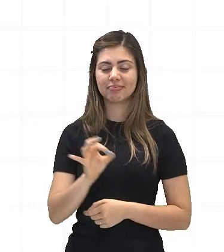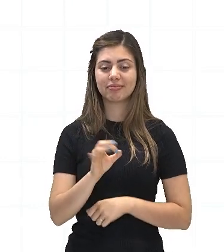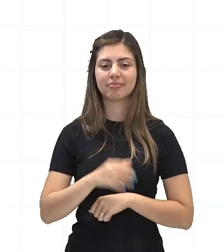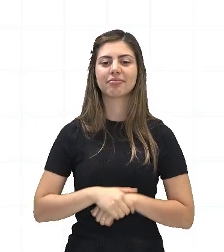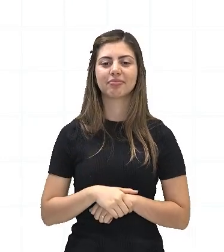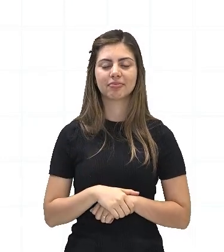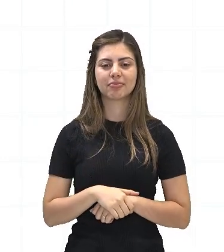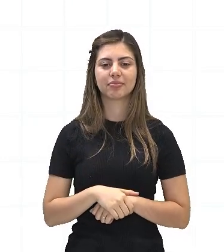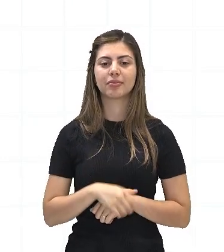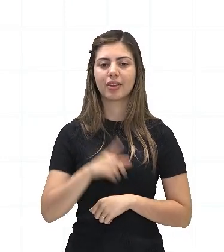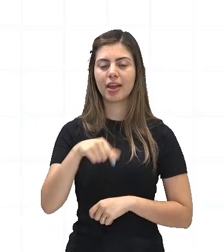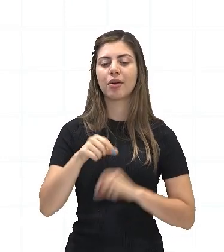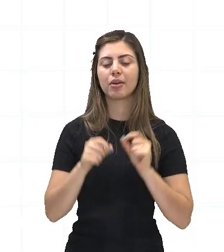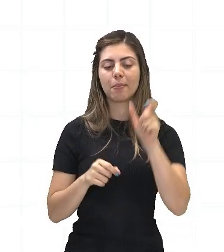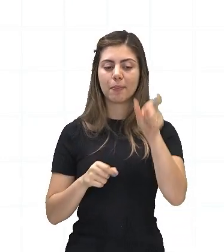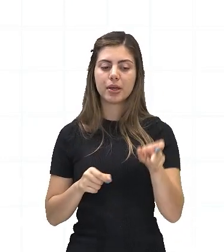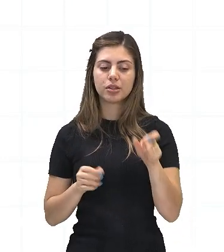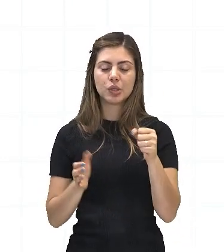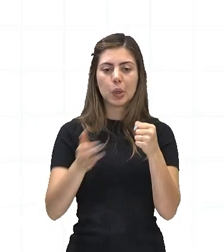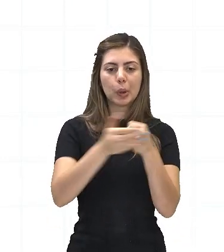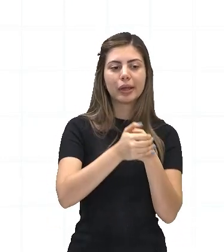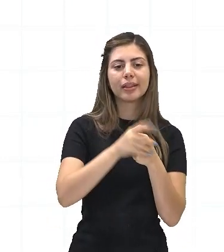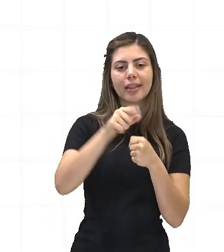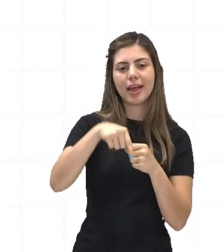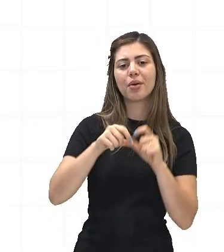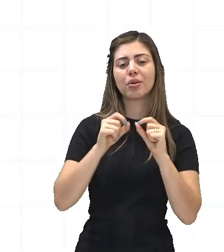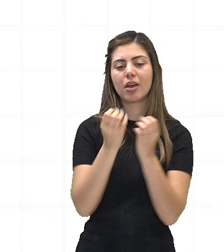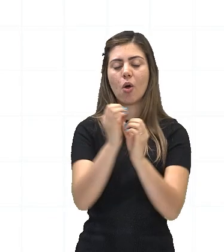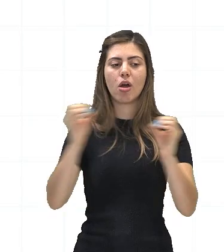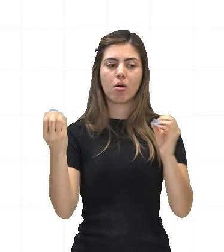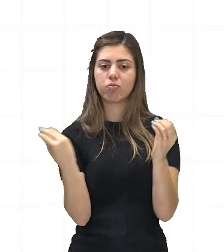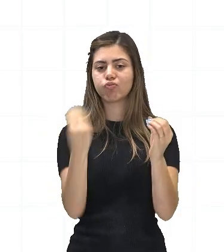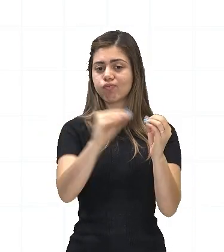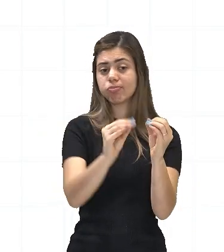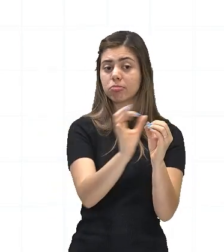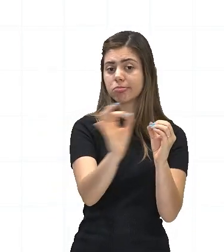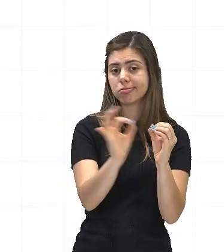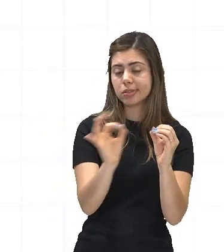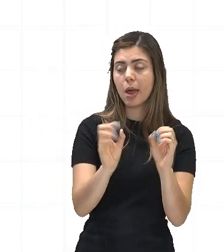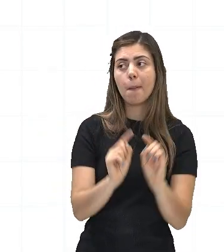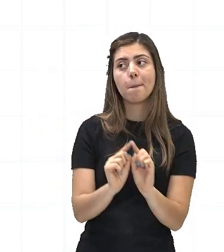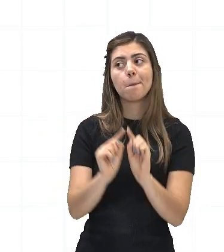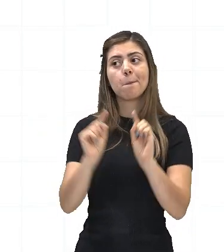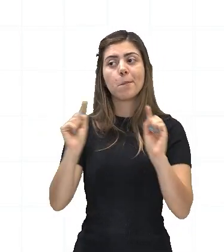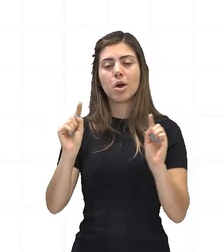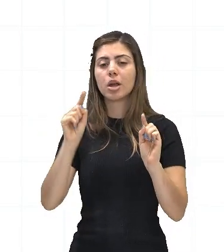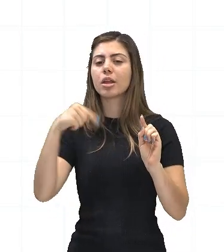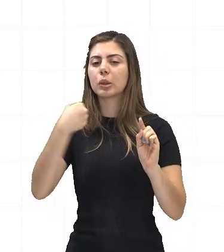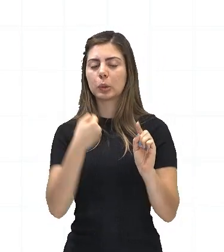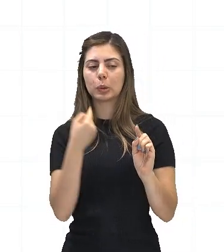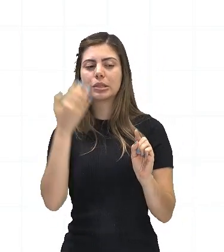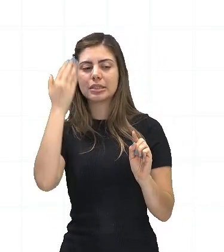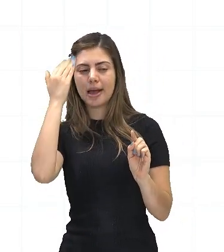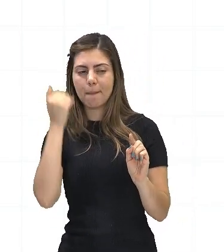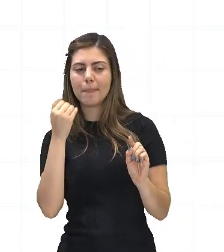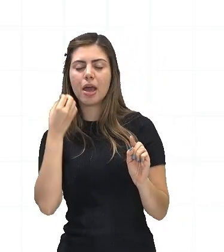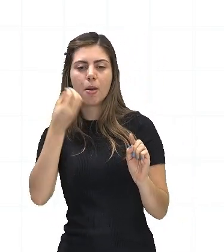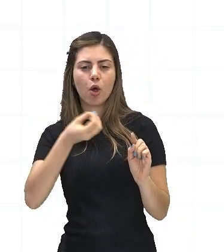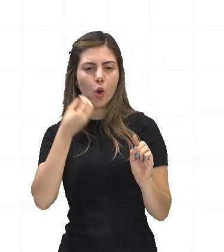junto comigo. O sujeito oculto é aquele que não está expresso na minha oração, mas ele pode ser o